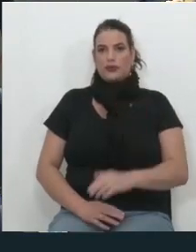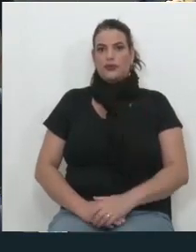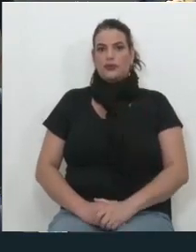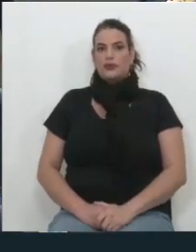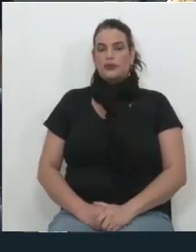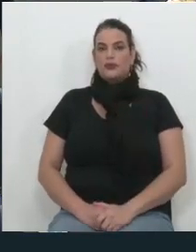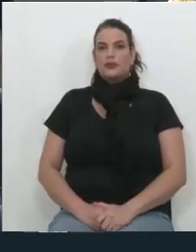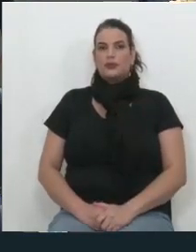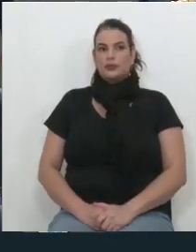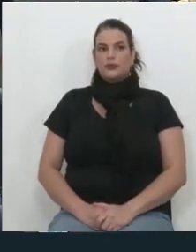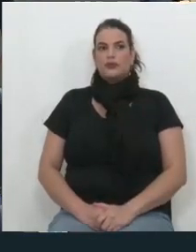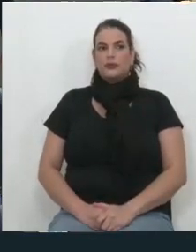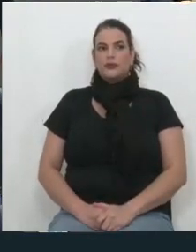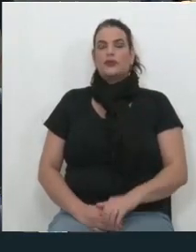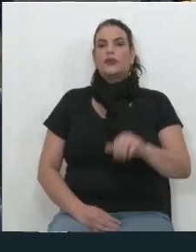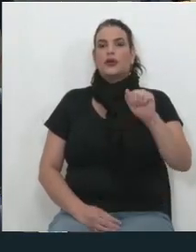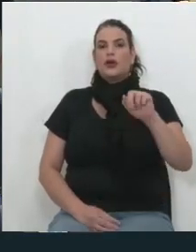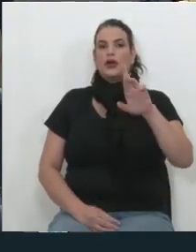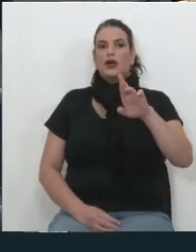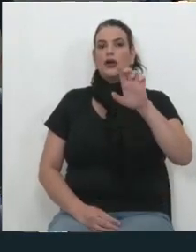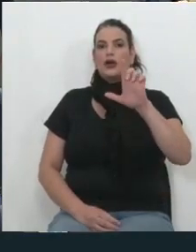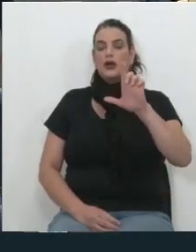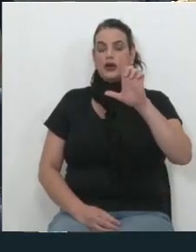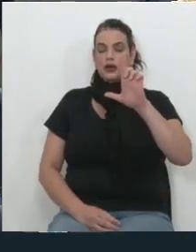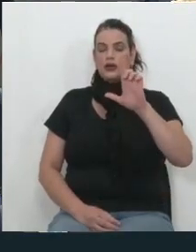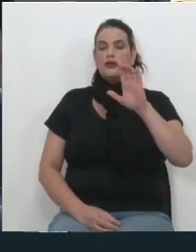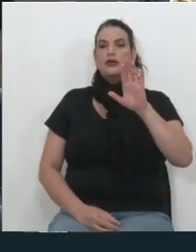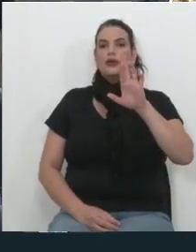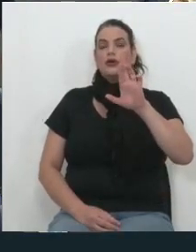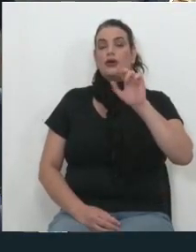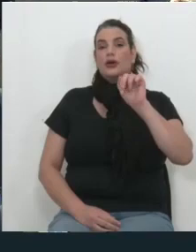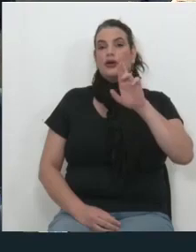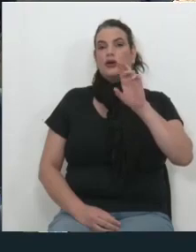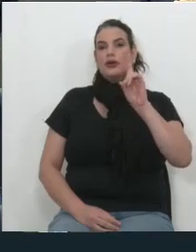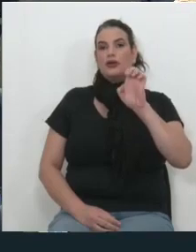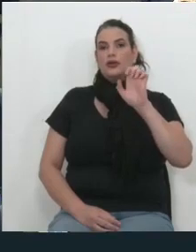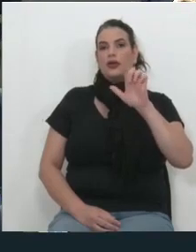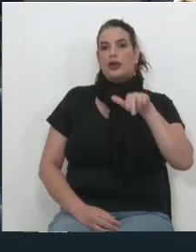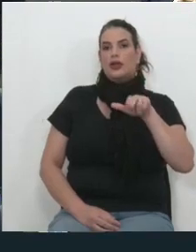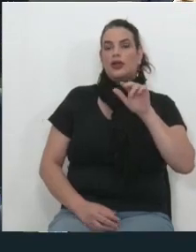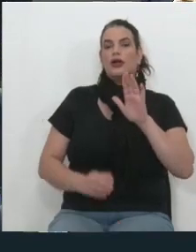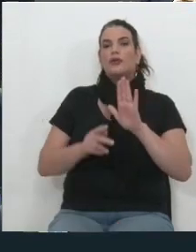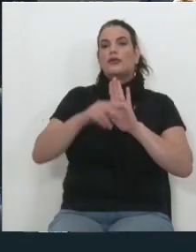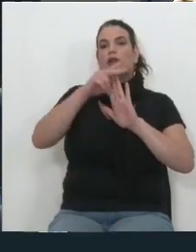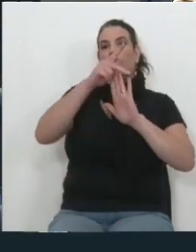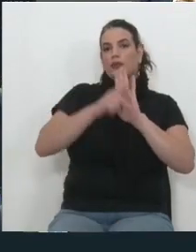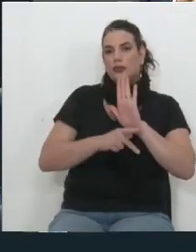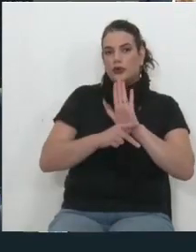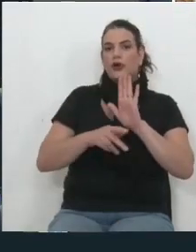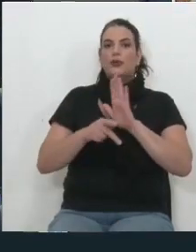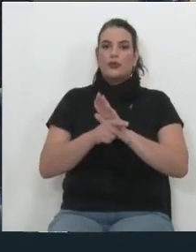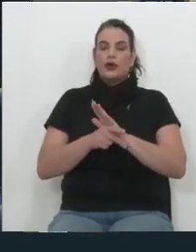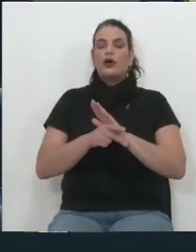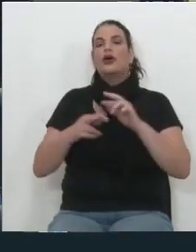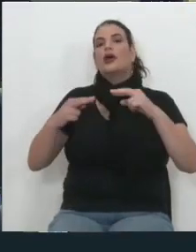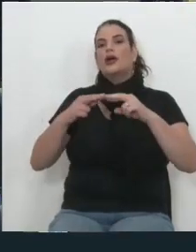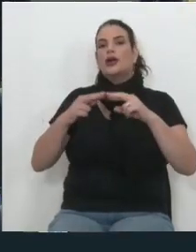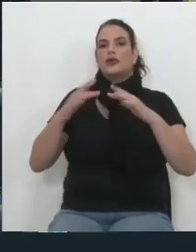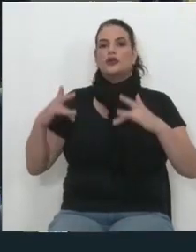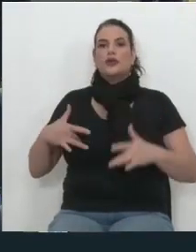Com a palavra o senhor Aderlan Tarcísio de Souza, por 10 minutos, para falar sobre o programa Pró-Rede Saúde.